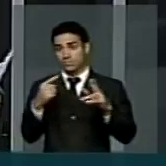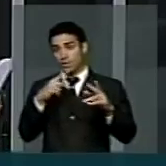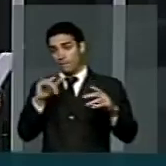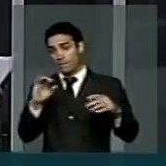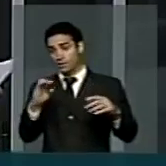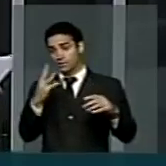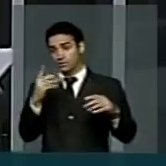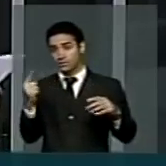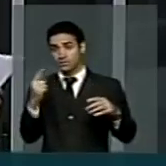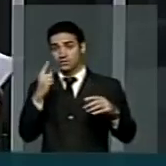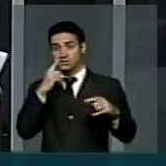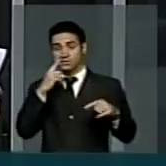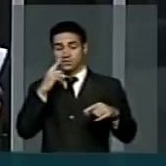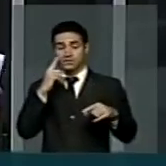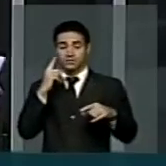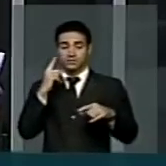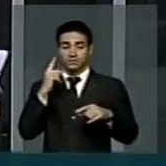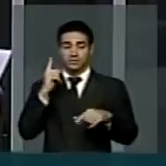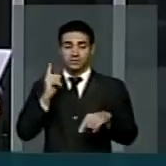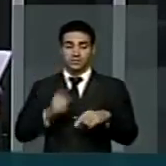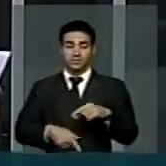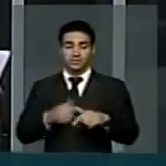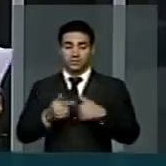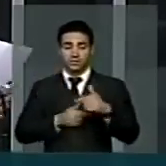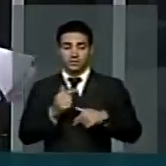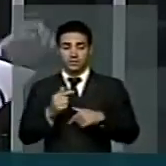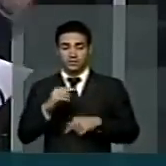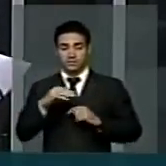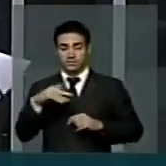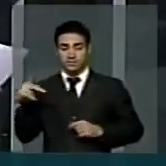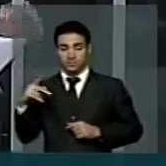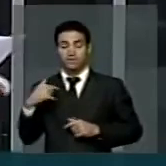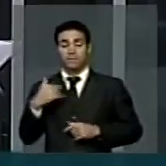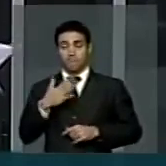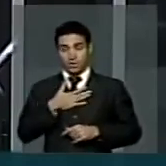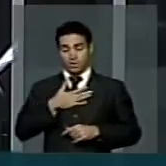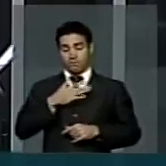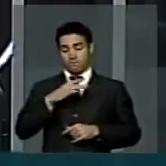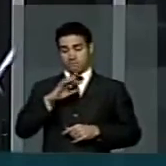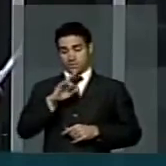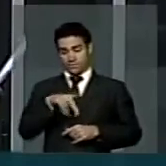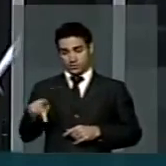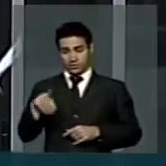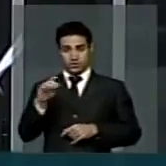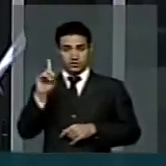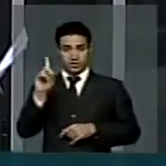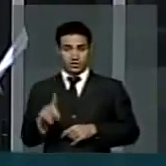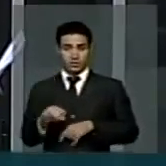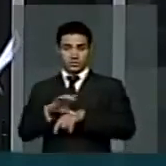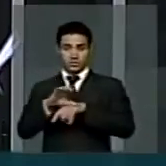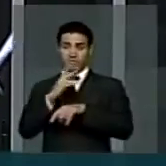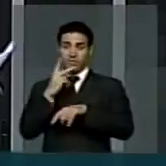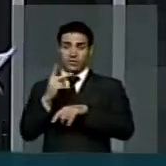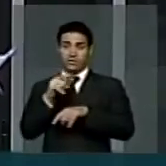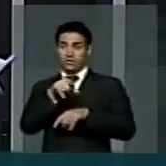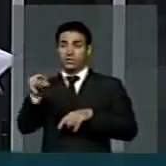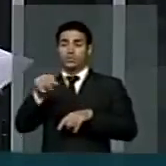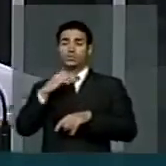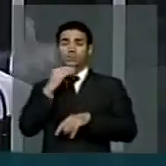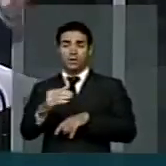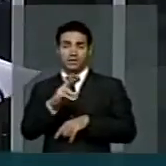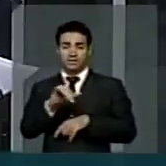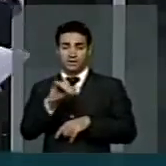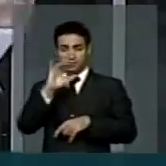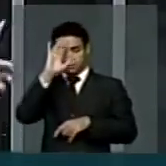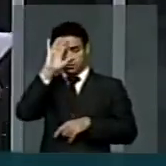trata da limitação da atuação do Ministério Público. E o meu professor de Direito Constitucional, na época, falou assim: olha, para você nunca mais esquecer